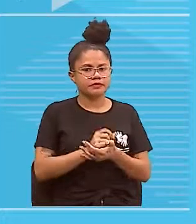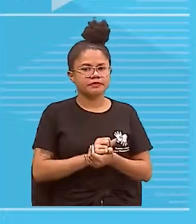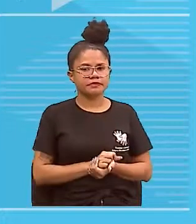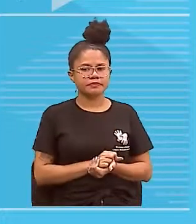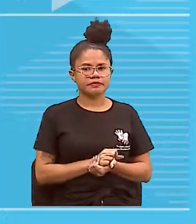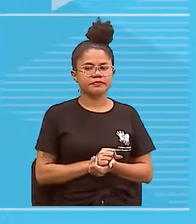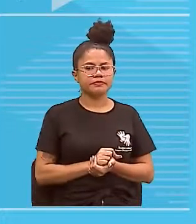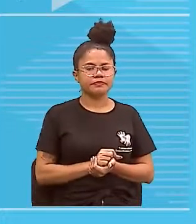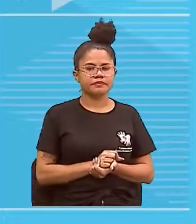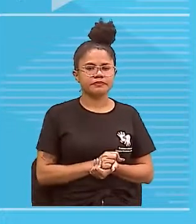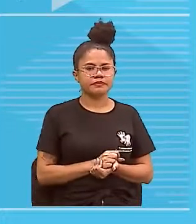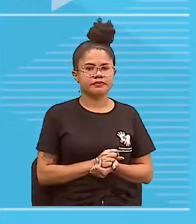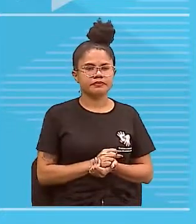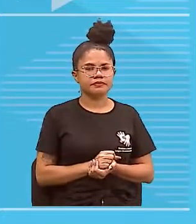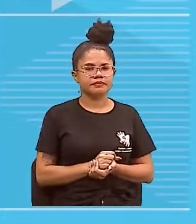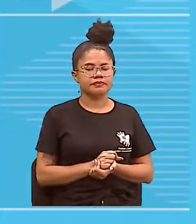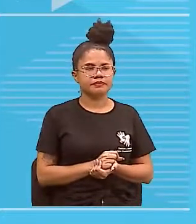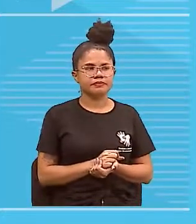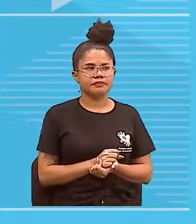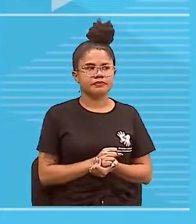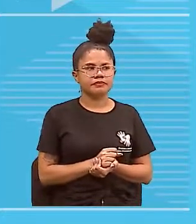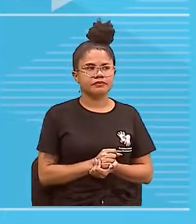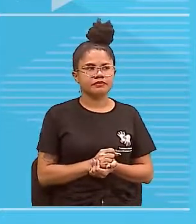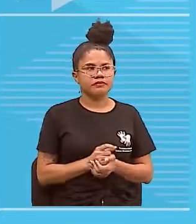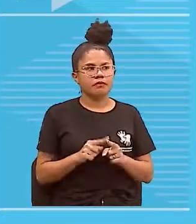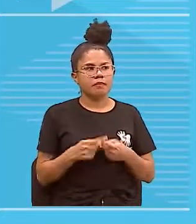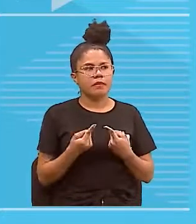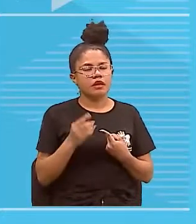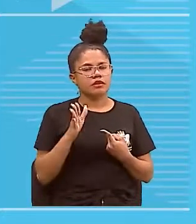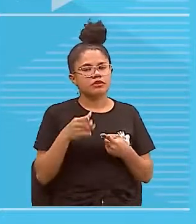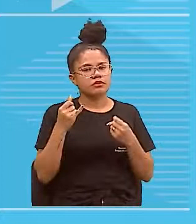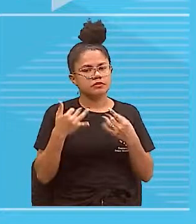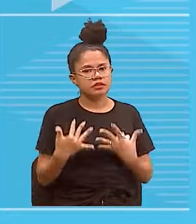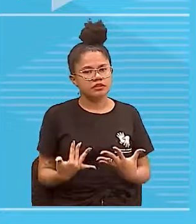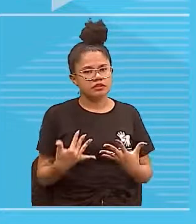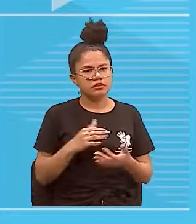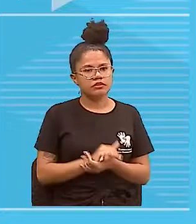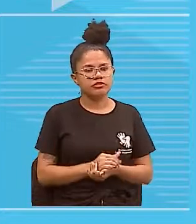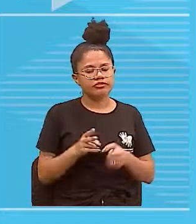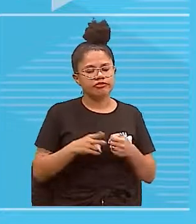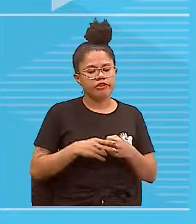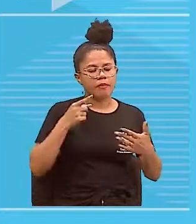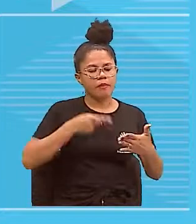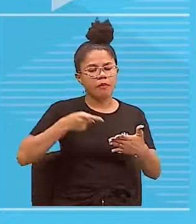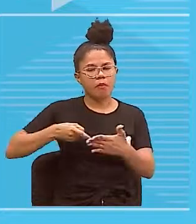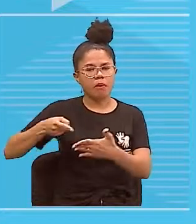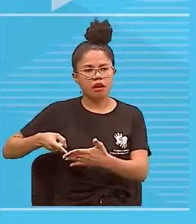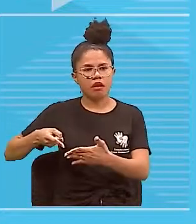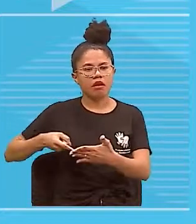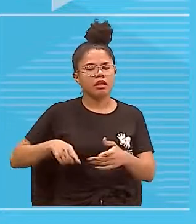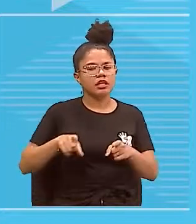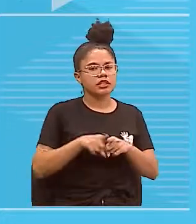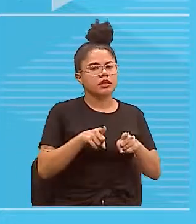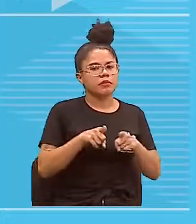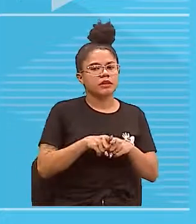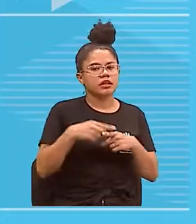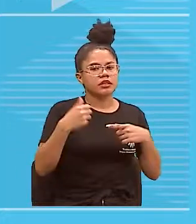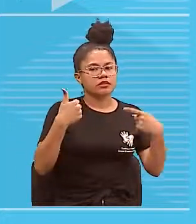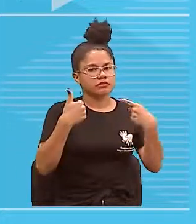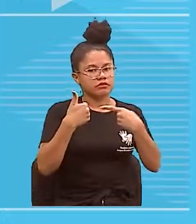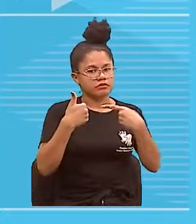é só que eu falei aqui de imperativo negativo no caso do imperativo afirmativo